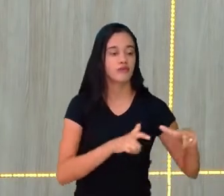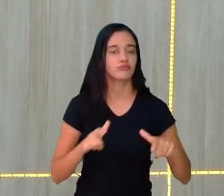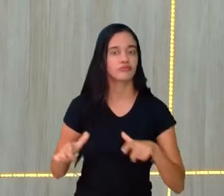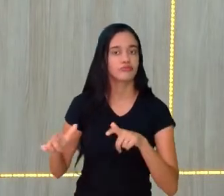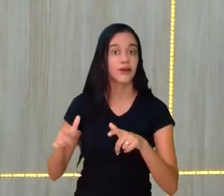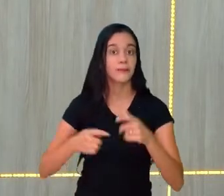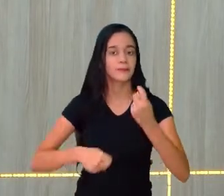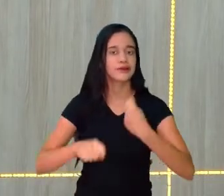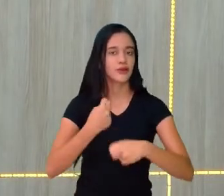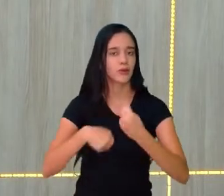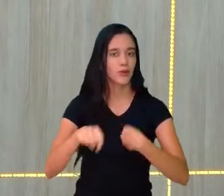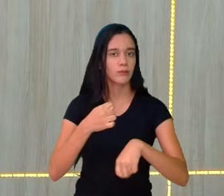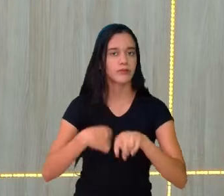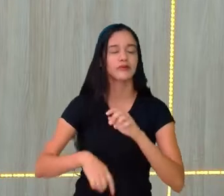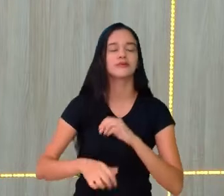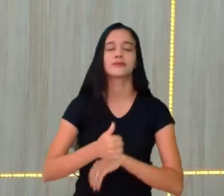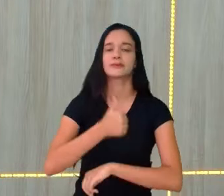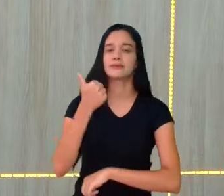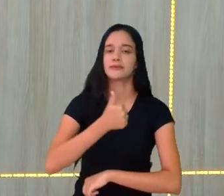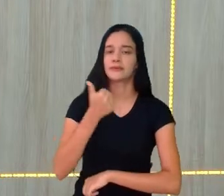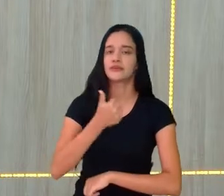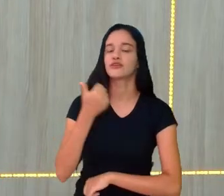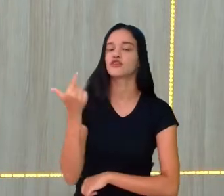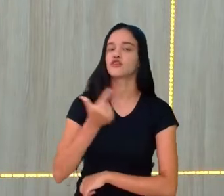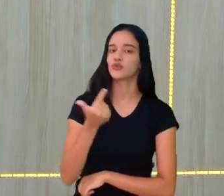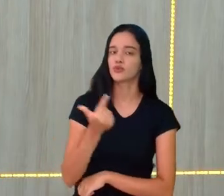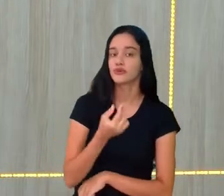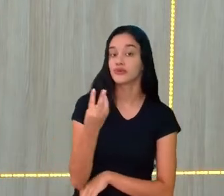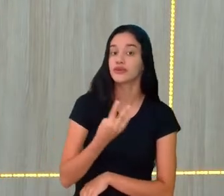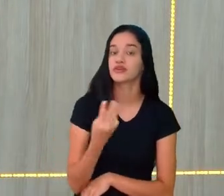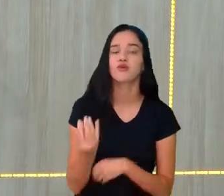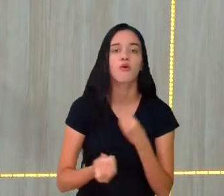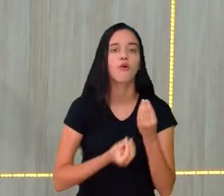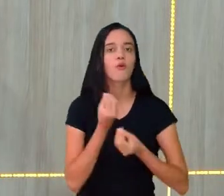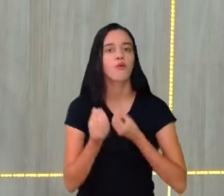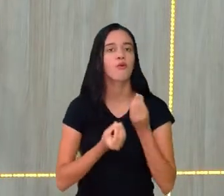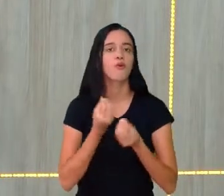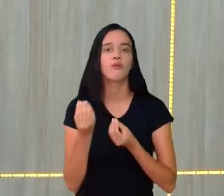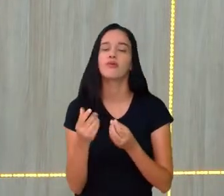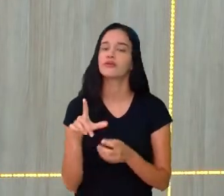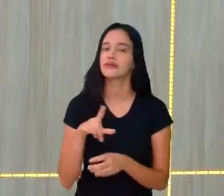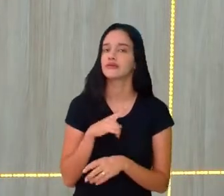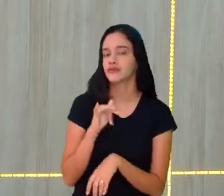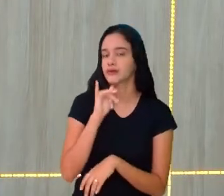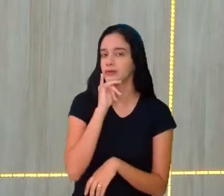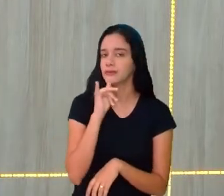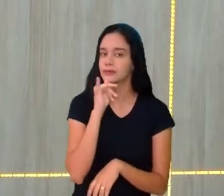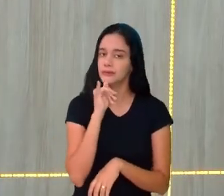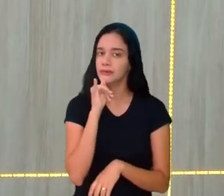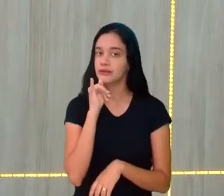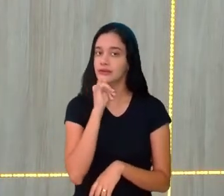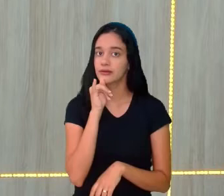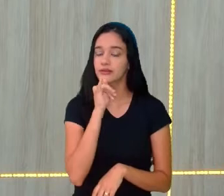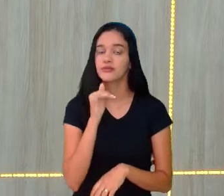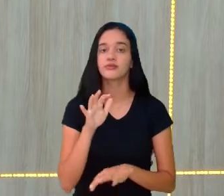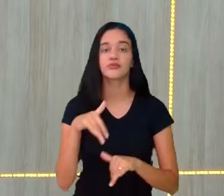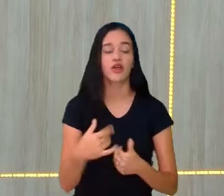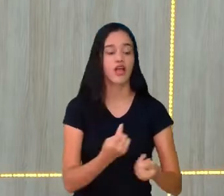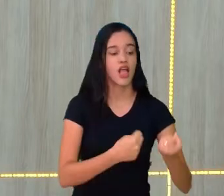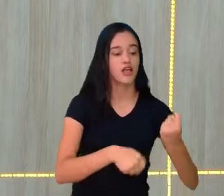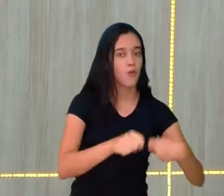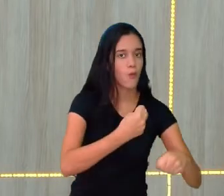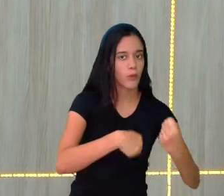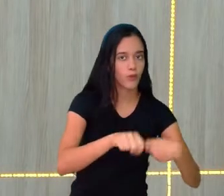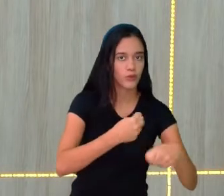né? O primeiro setor, o segundo setor, o terceiro setor. Como é que a gente teve, por exemplo, a transição de uma